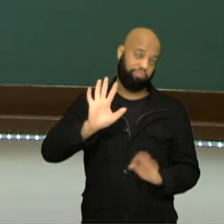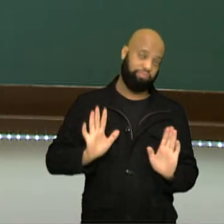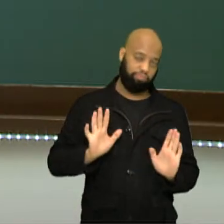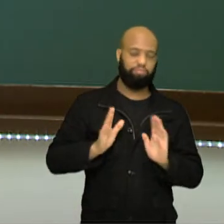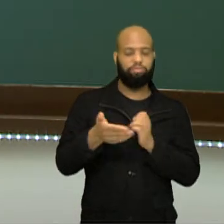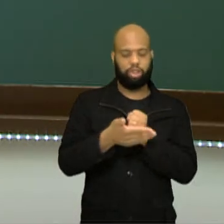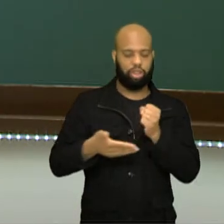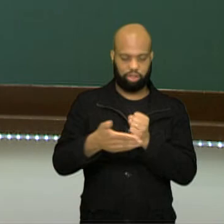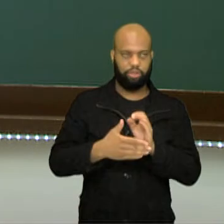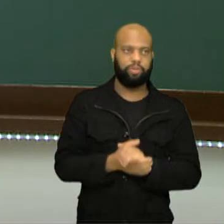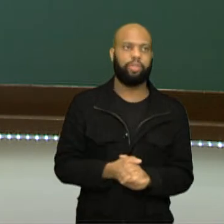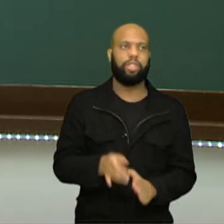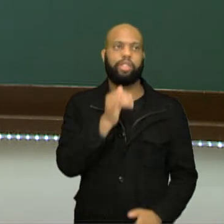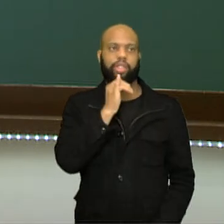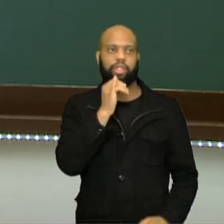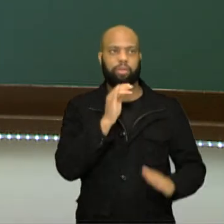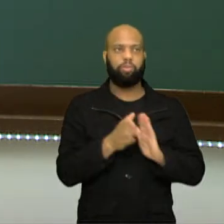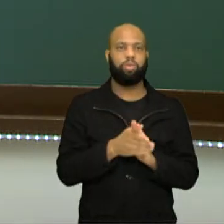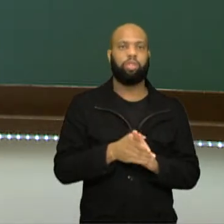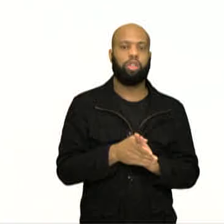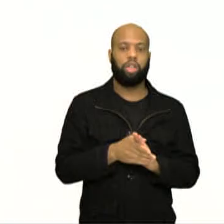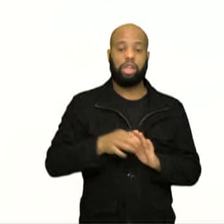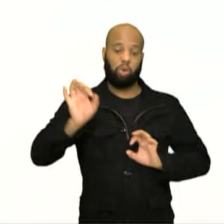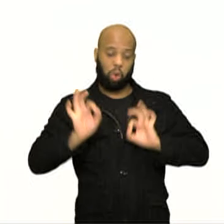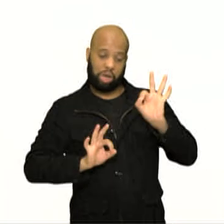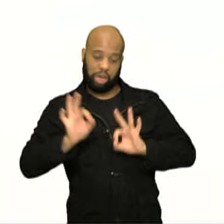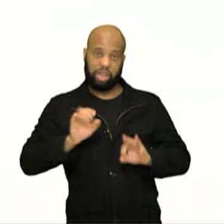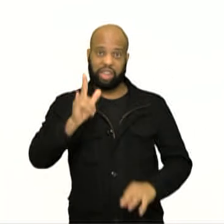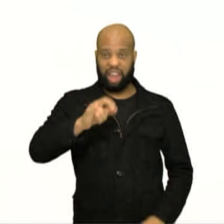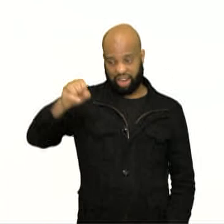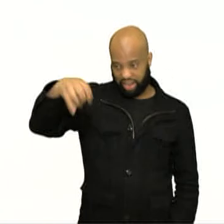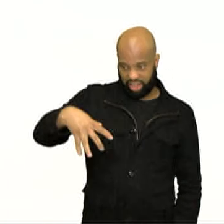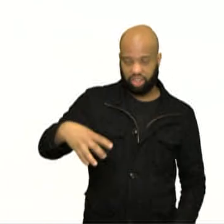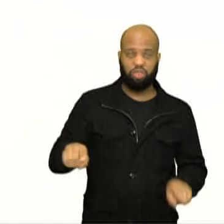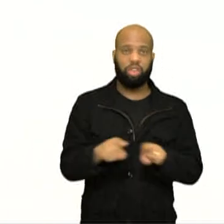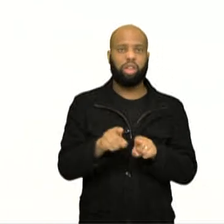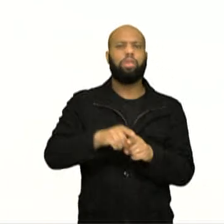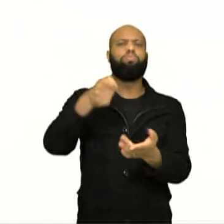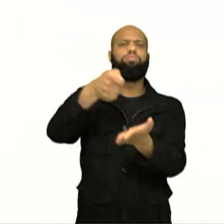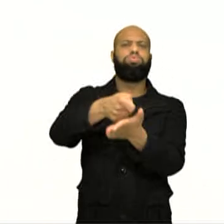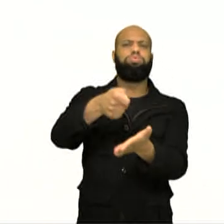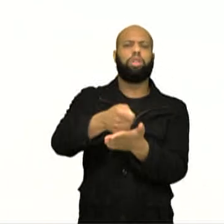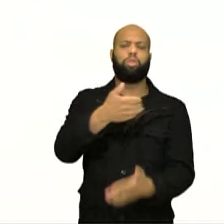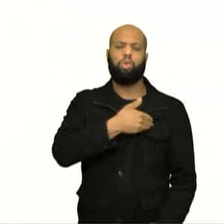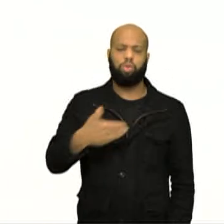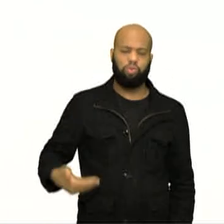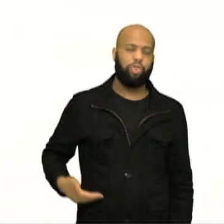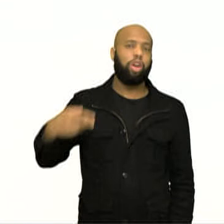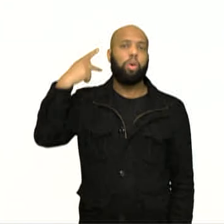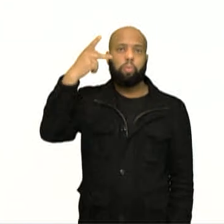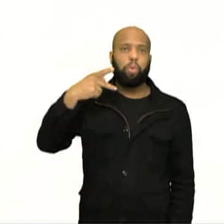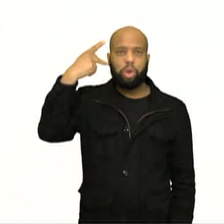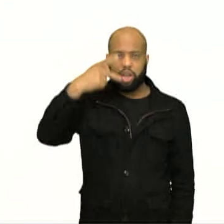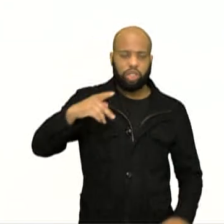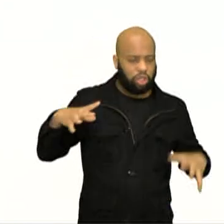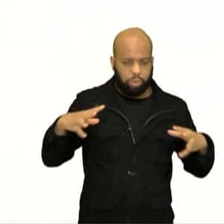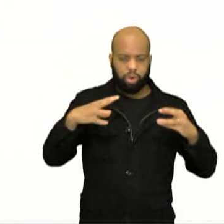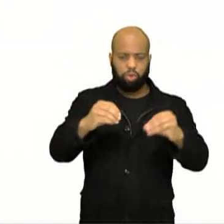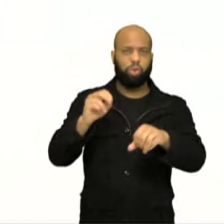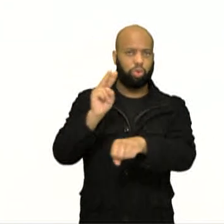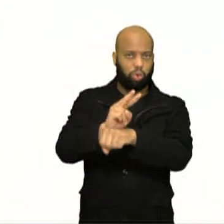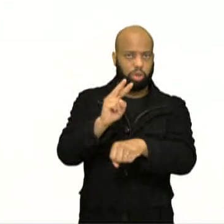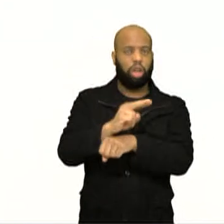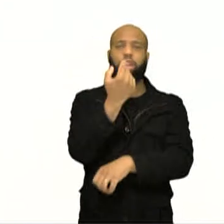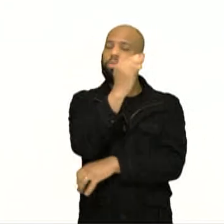sugestões básicas. Por exemplo, separar o nosso lixo, cobrar dos governantes políticas públicas de cuidado com o